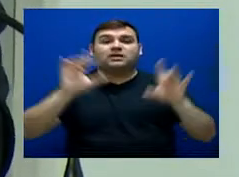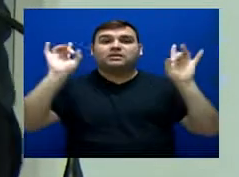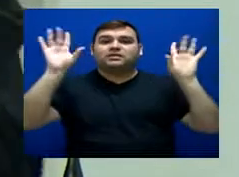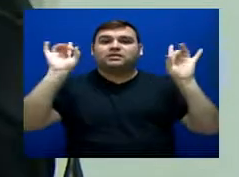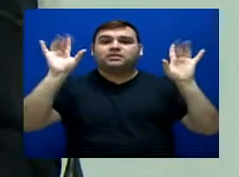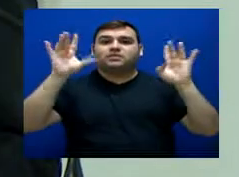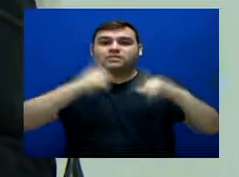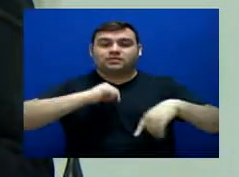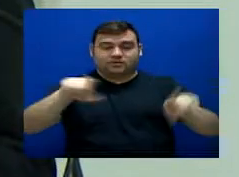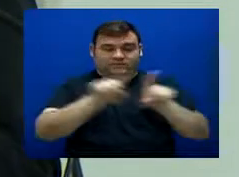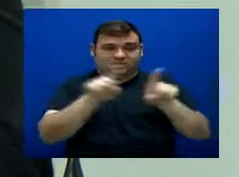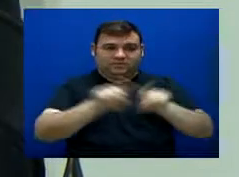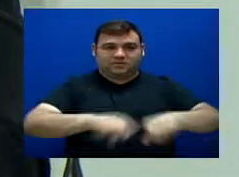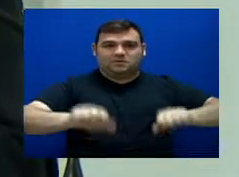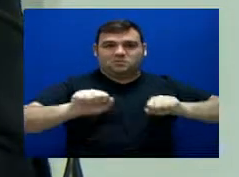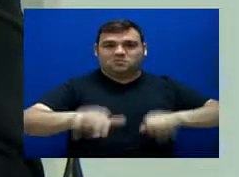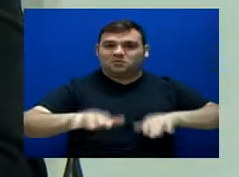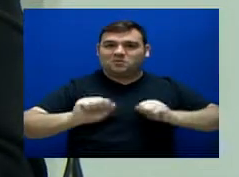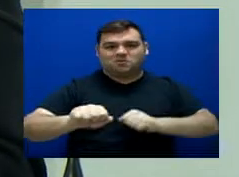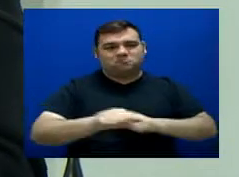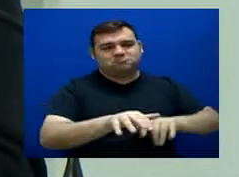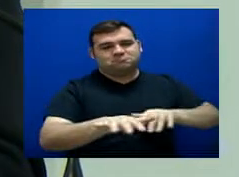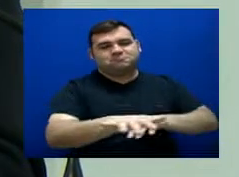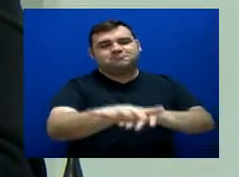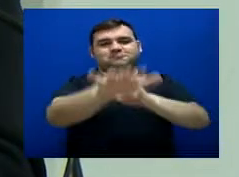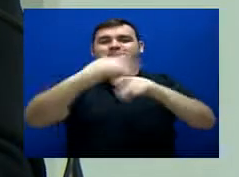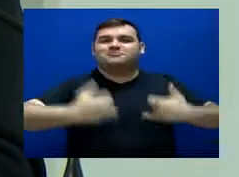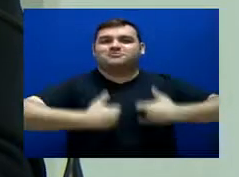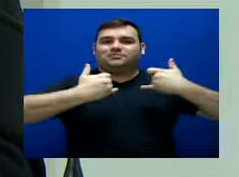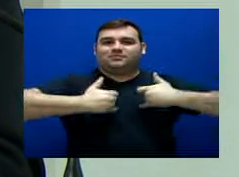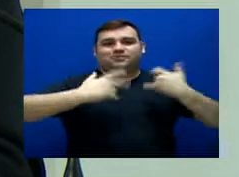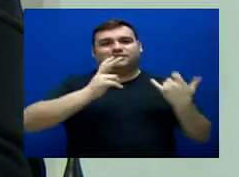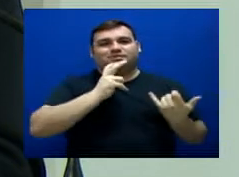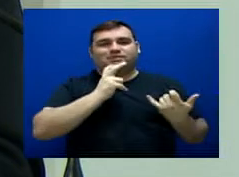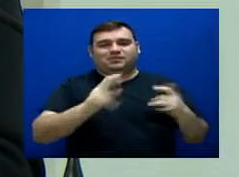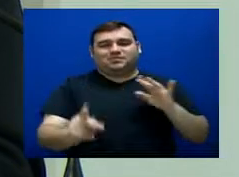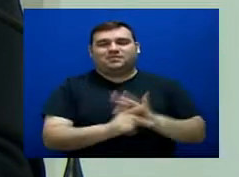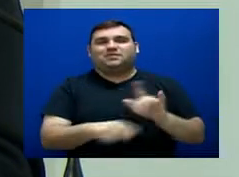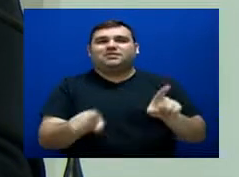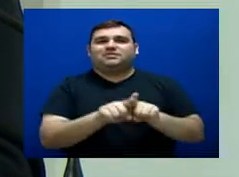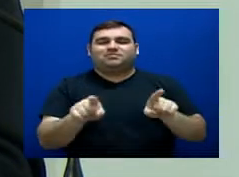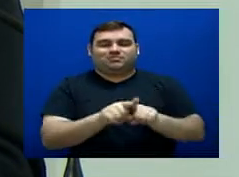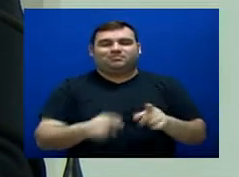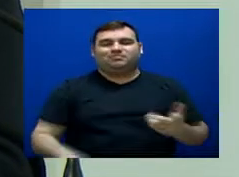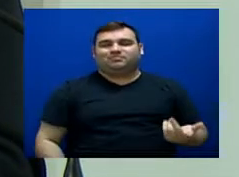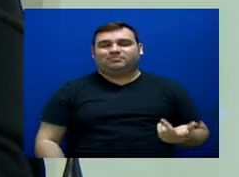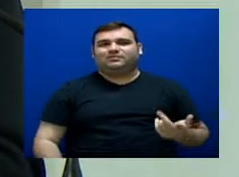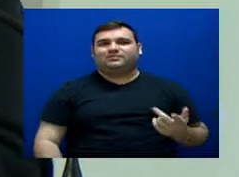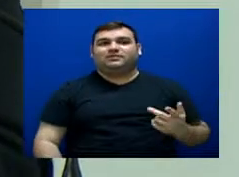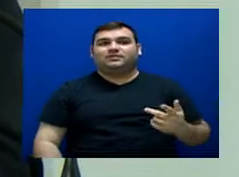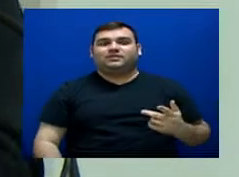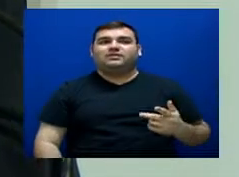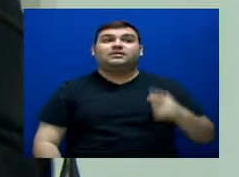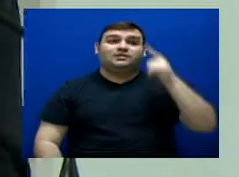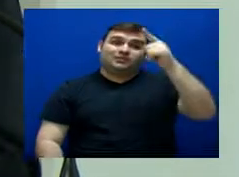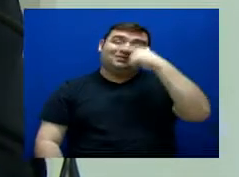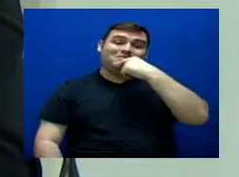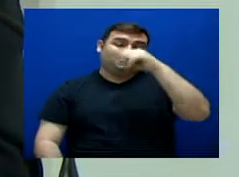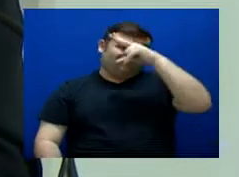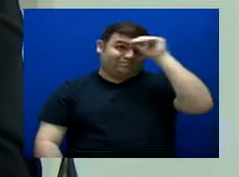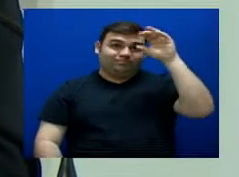solenidade dos festejos do aniversário da cidade, muito menos dos desfiles. E o aloprado